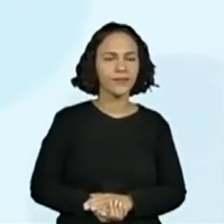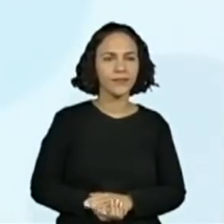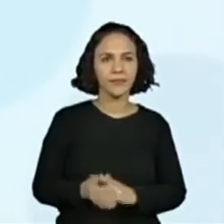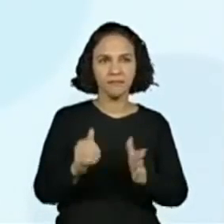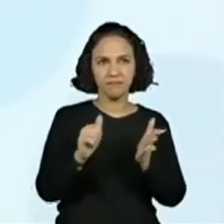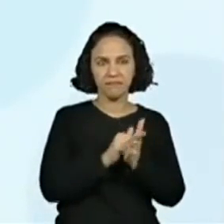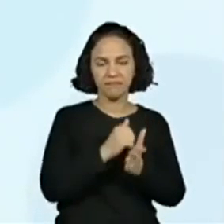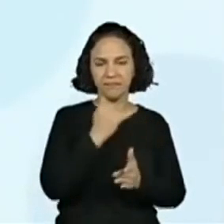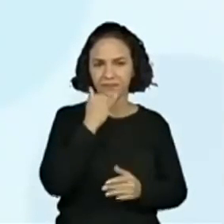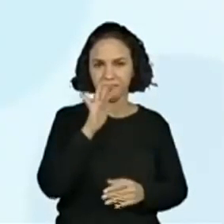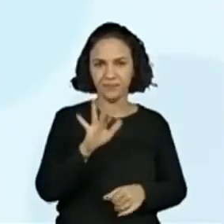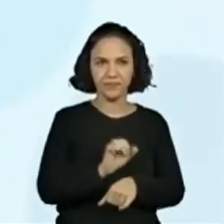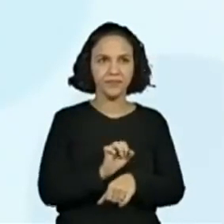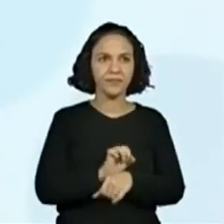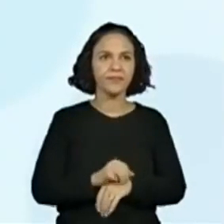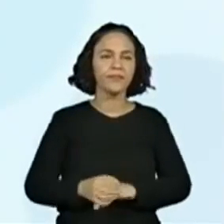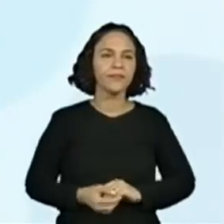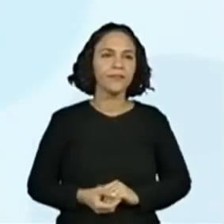Para obrigar.